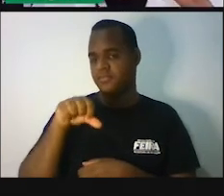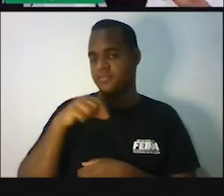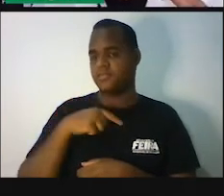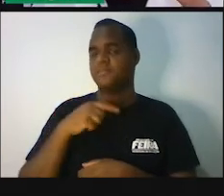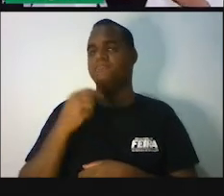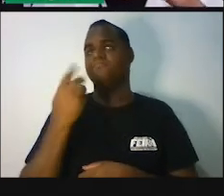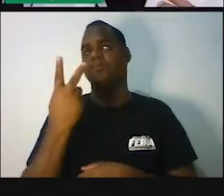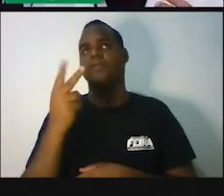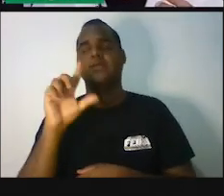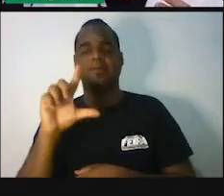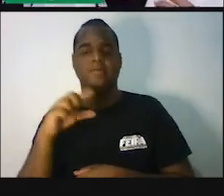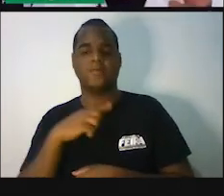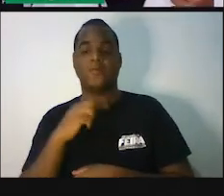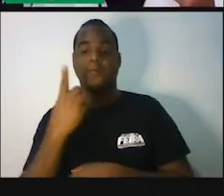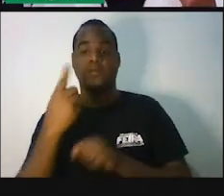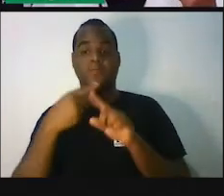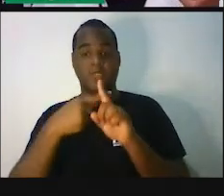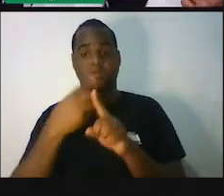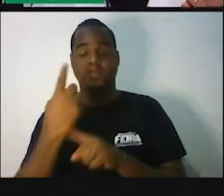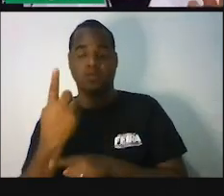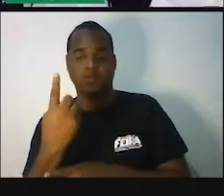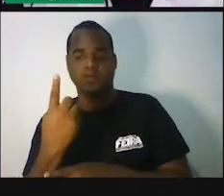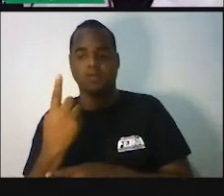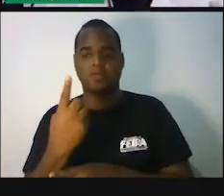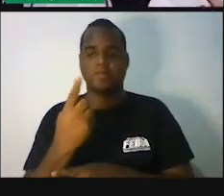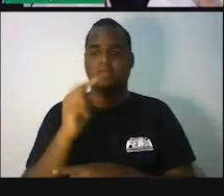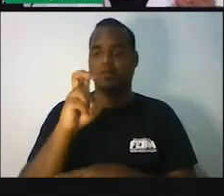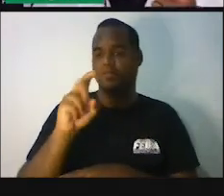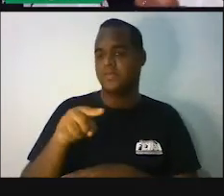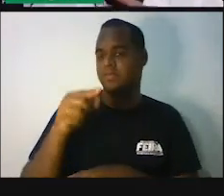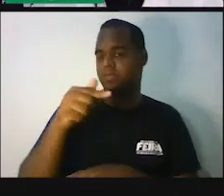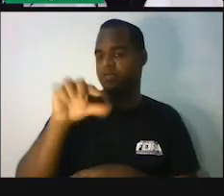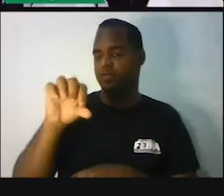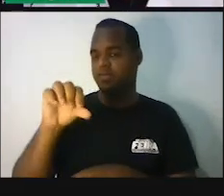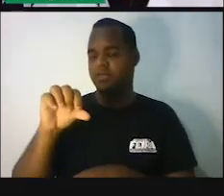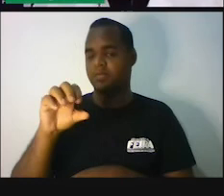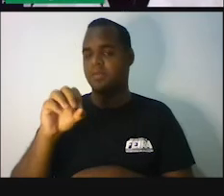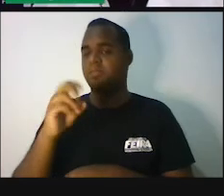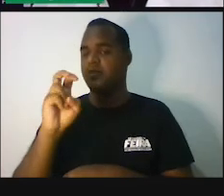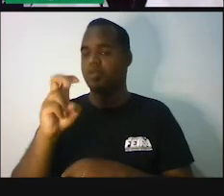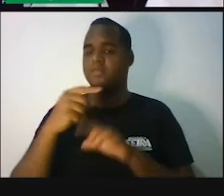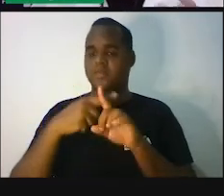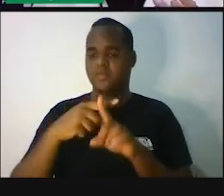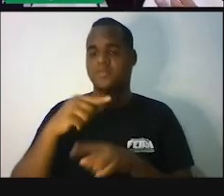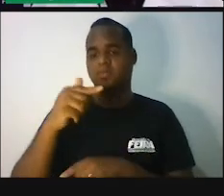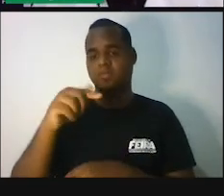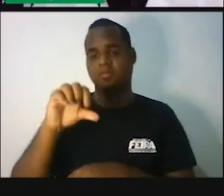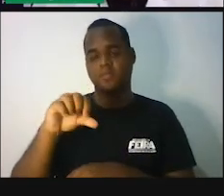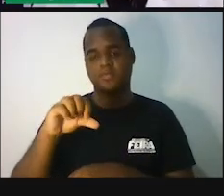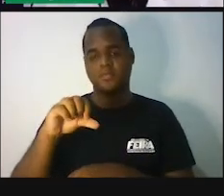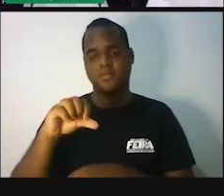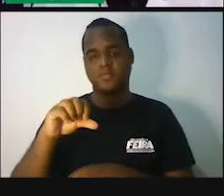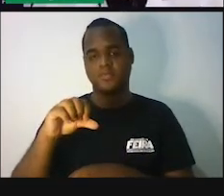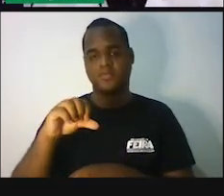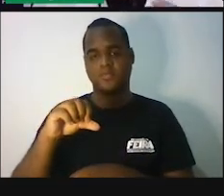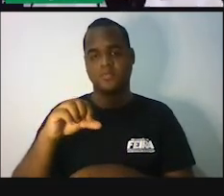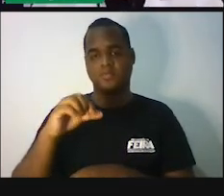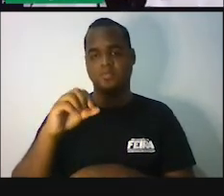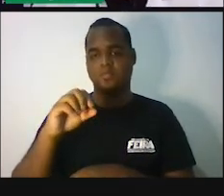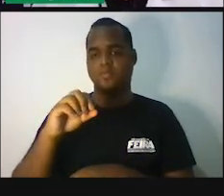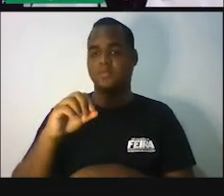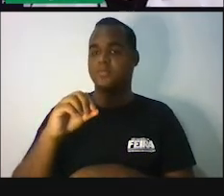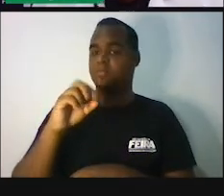litros é 1 litro mais 1 litro. 5,79 mais 5,79. Só que 5,79